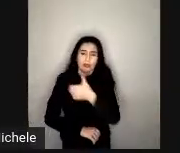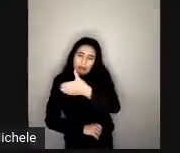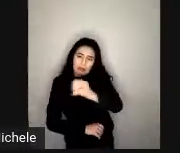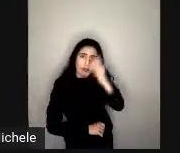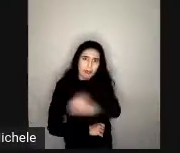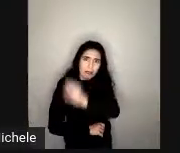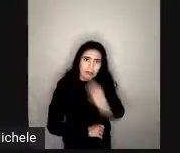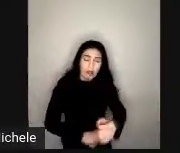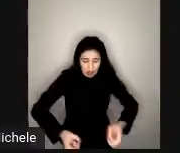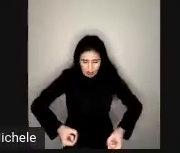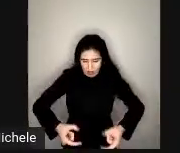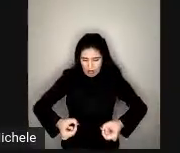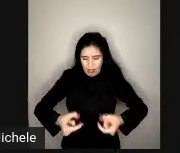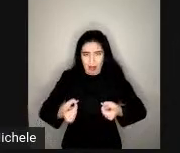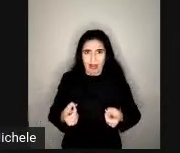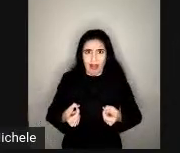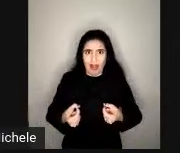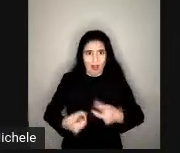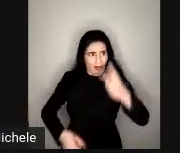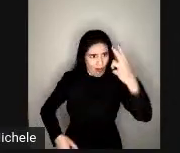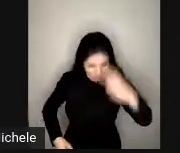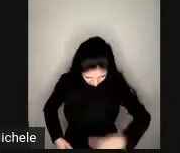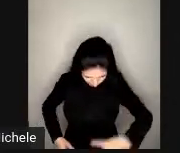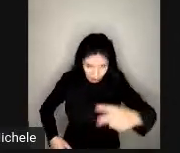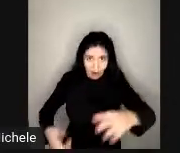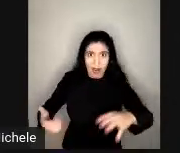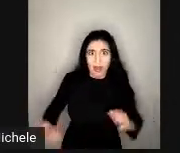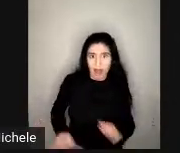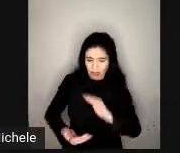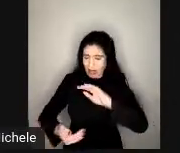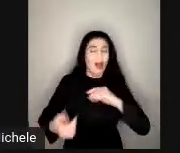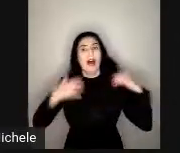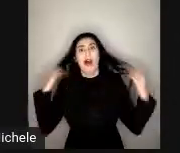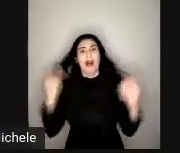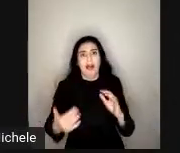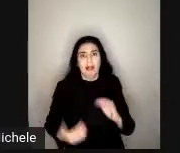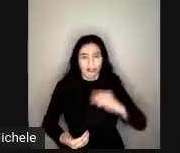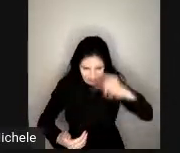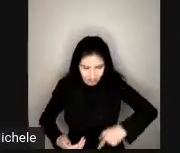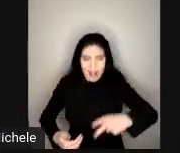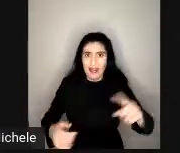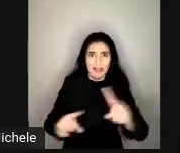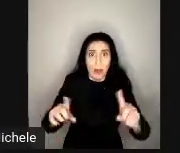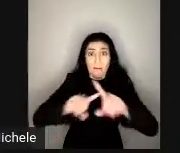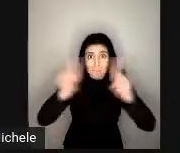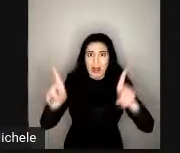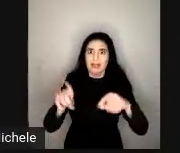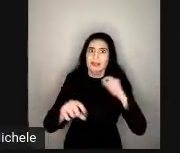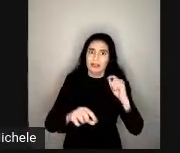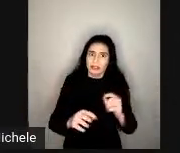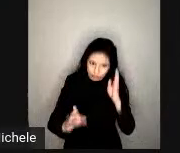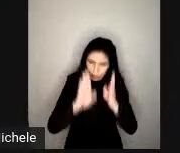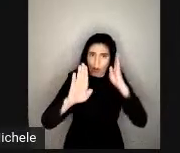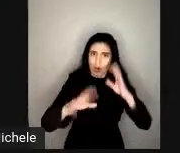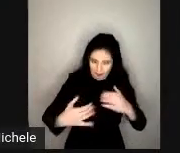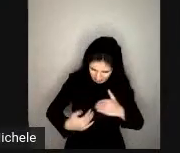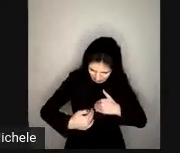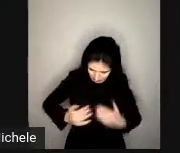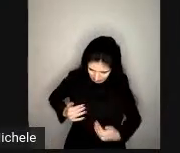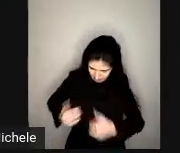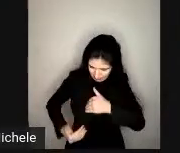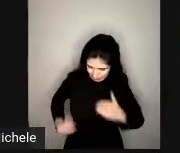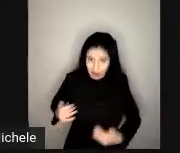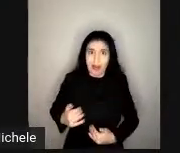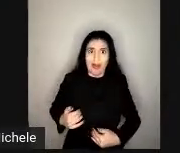de câncer às vezes não são visíveis na mamografia, aparecem durante o exame. A mulher, ela conhece o seu corpo, então